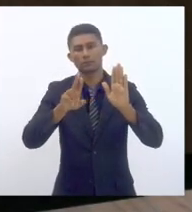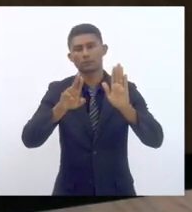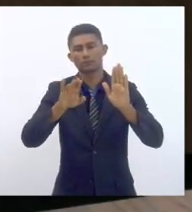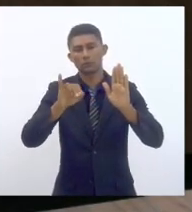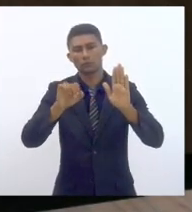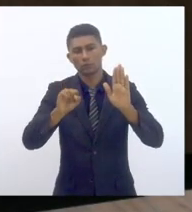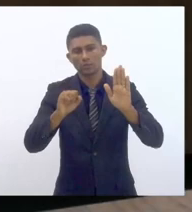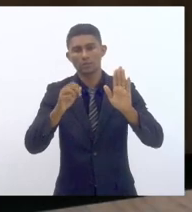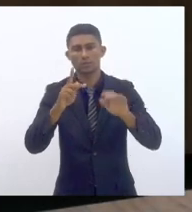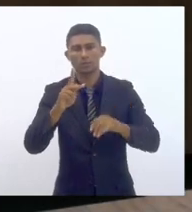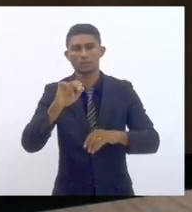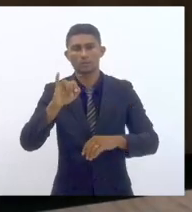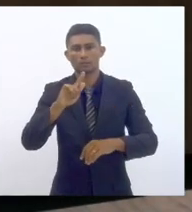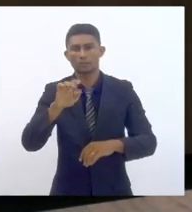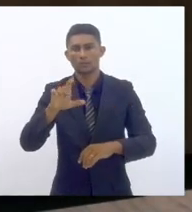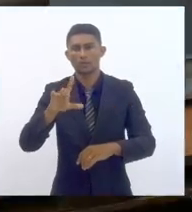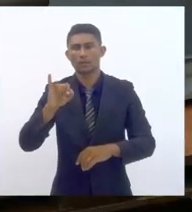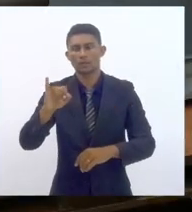André.